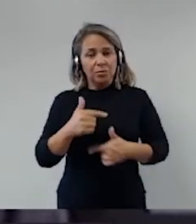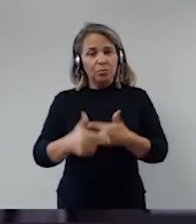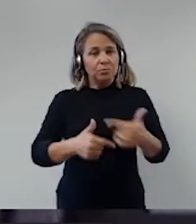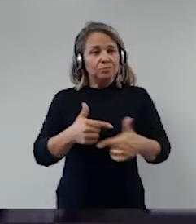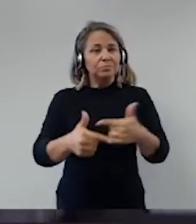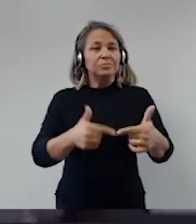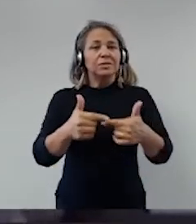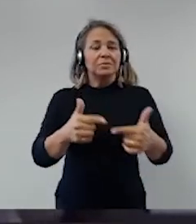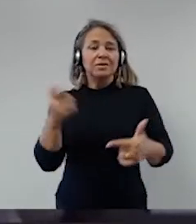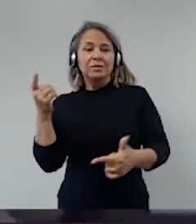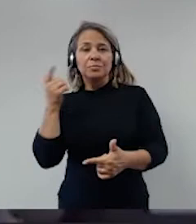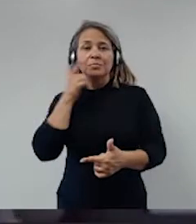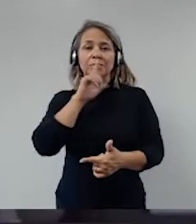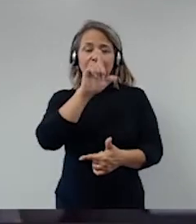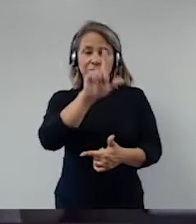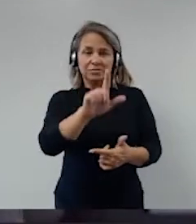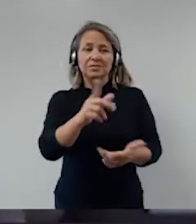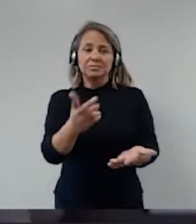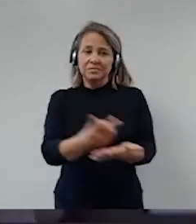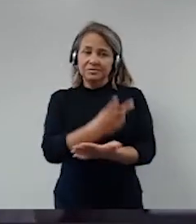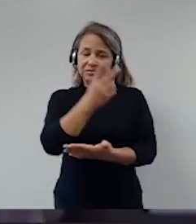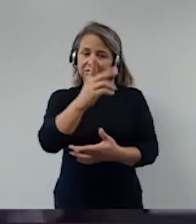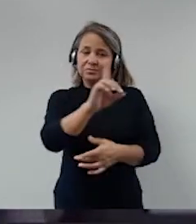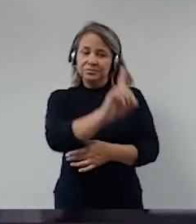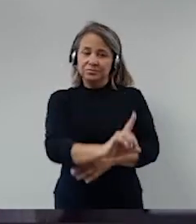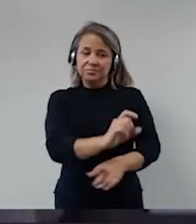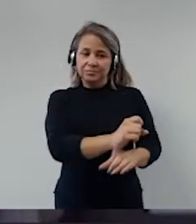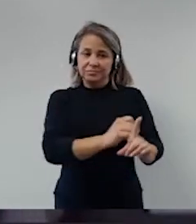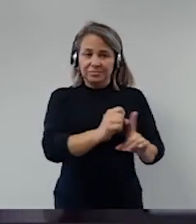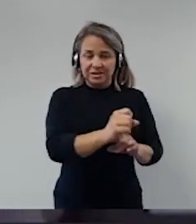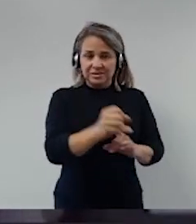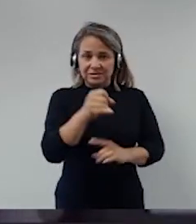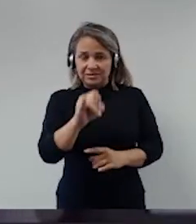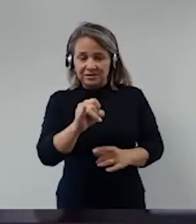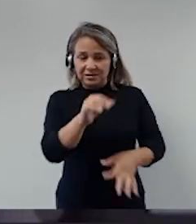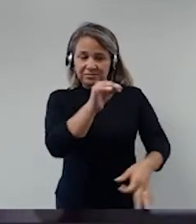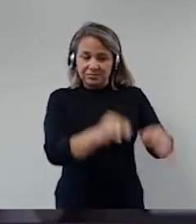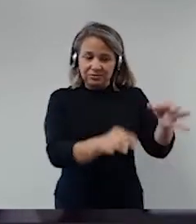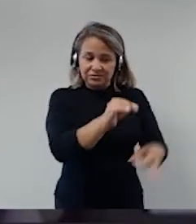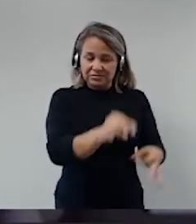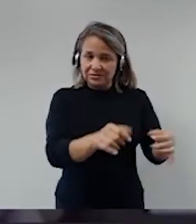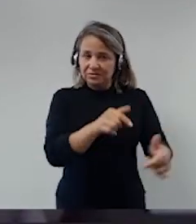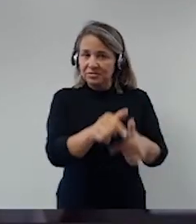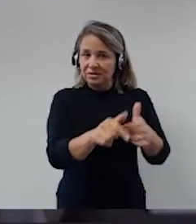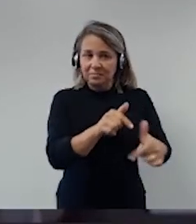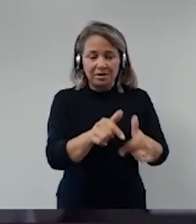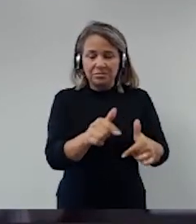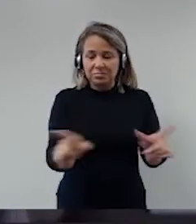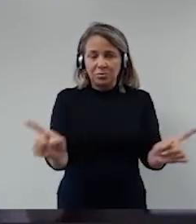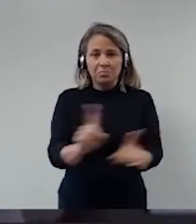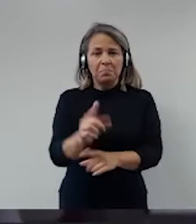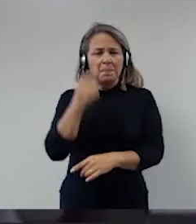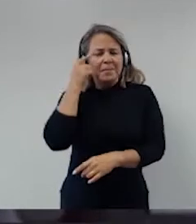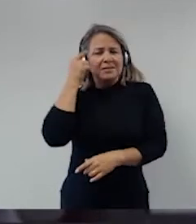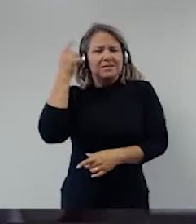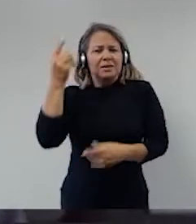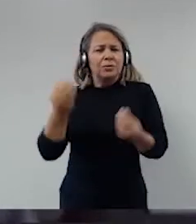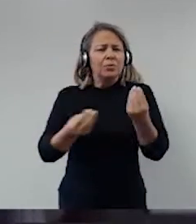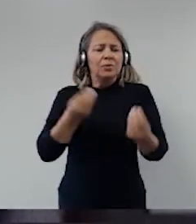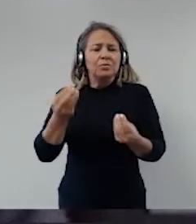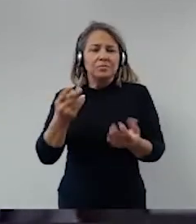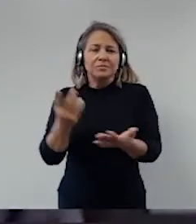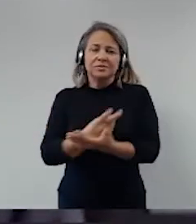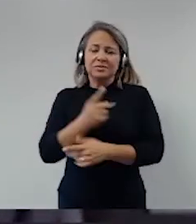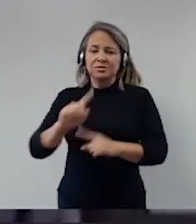para a efetivação dos direitos sociais. Se a Justiça do Trabalho também não pensar que é esse